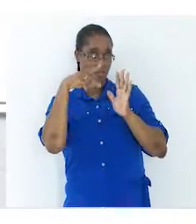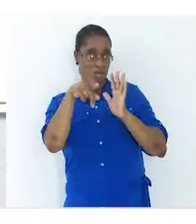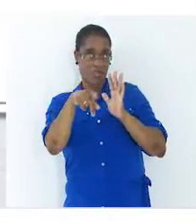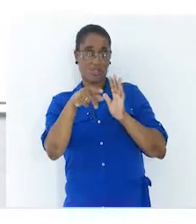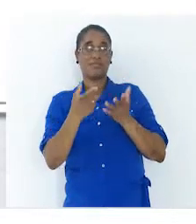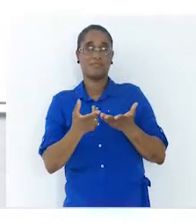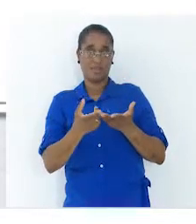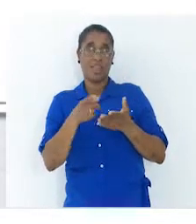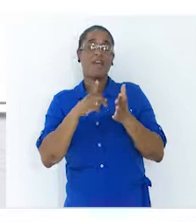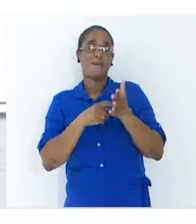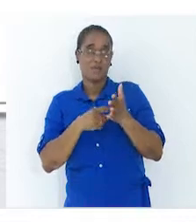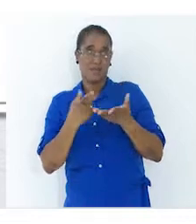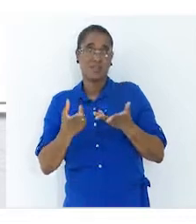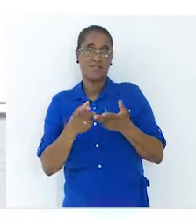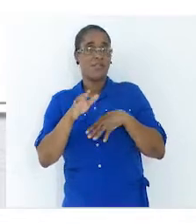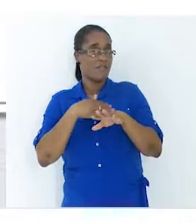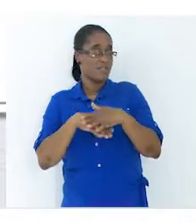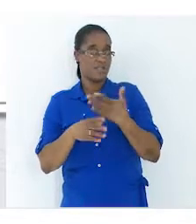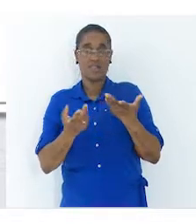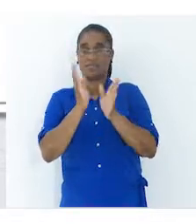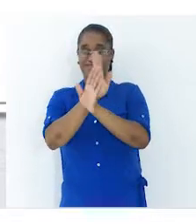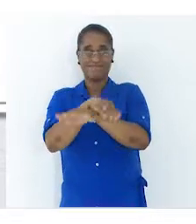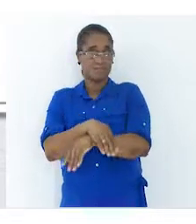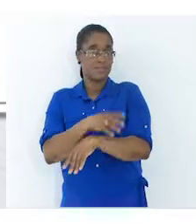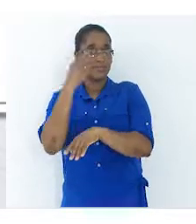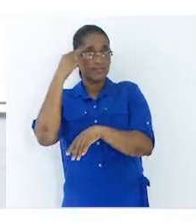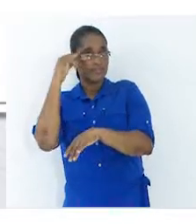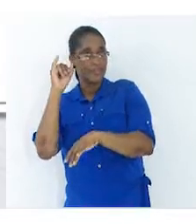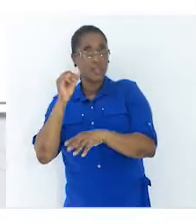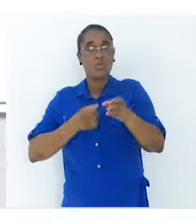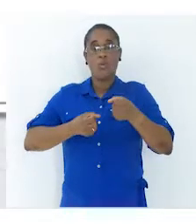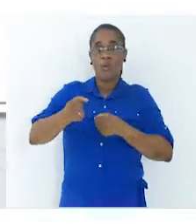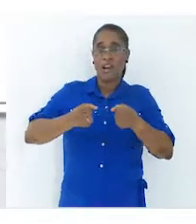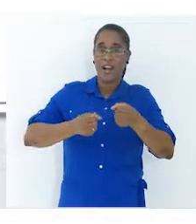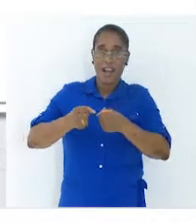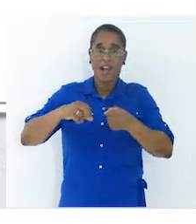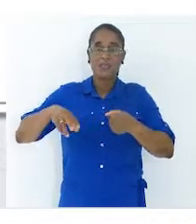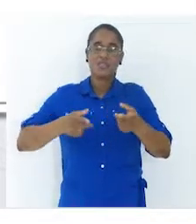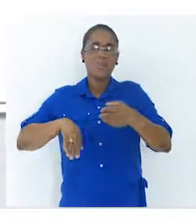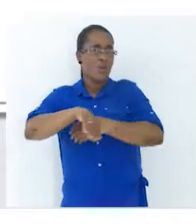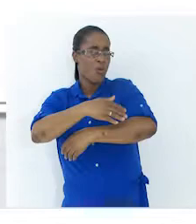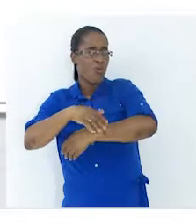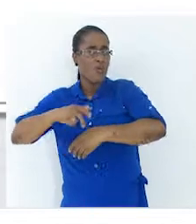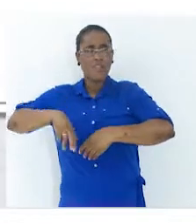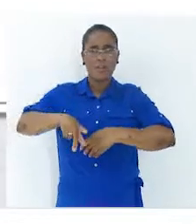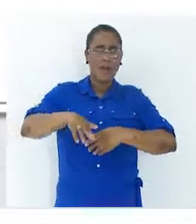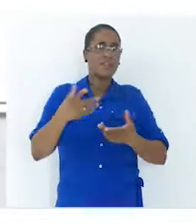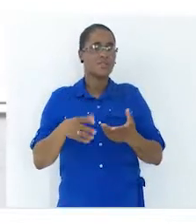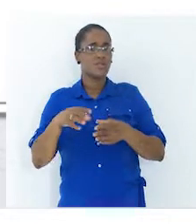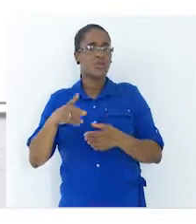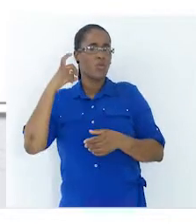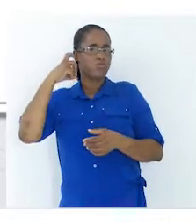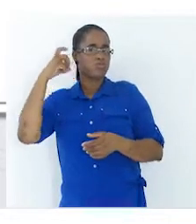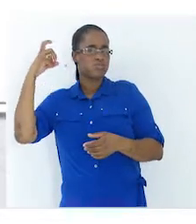que é preciso fazer a propaganda da ideia. Os carros andam com aparelhos